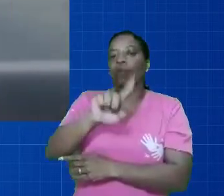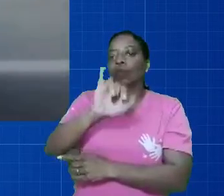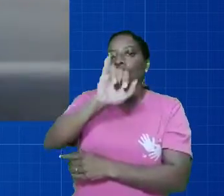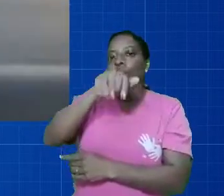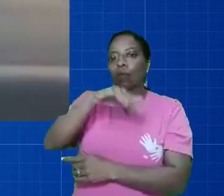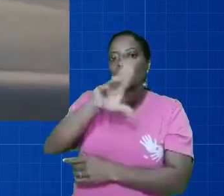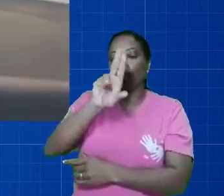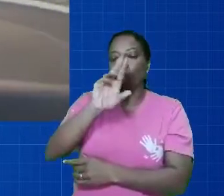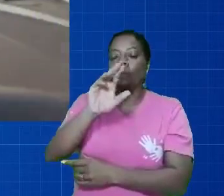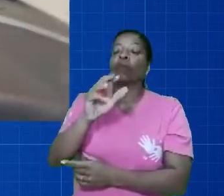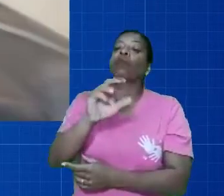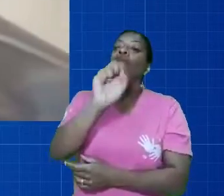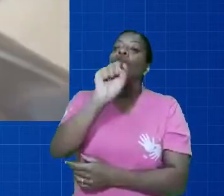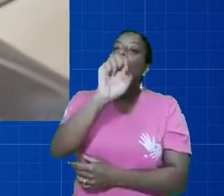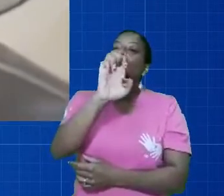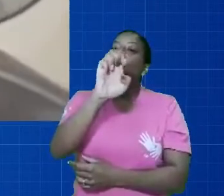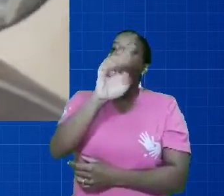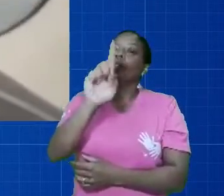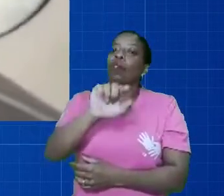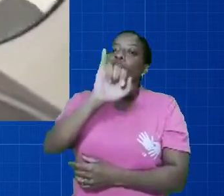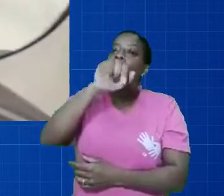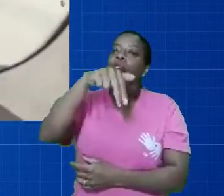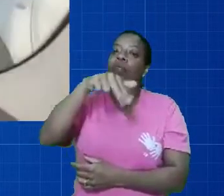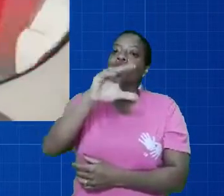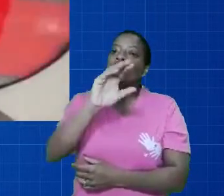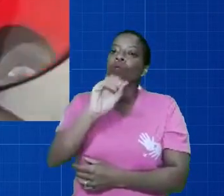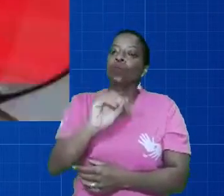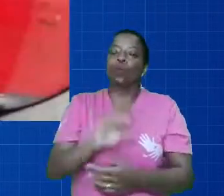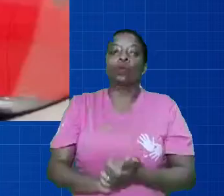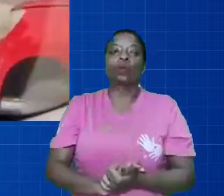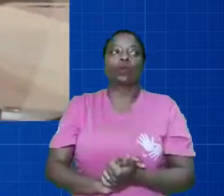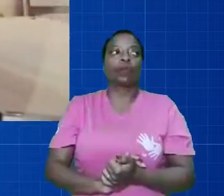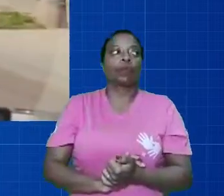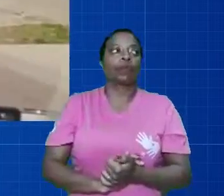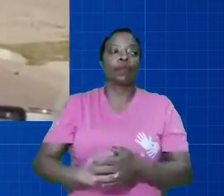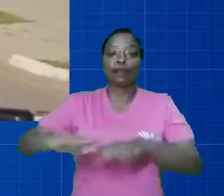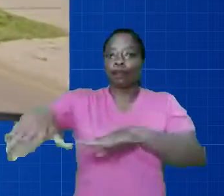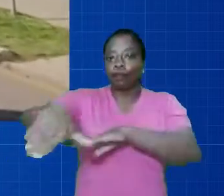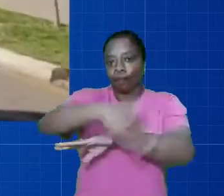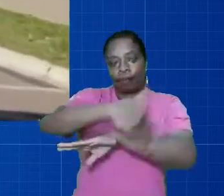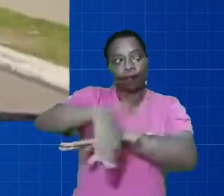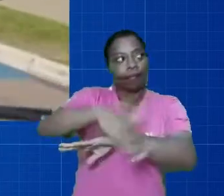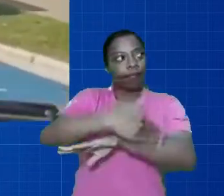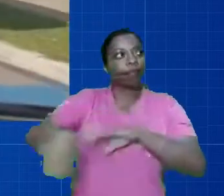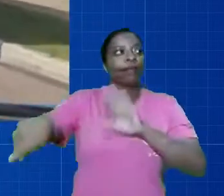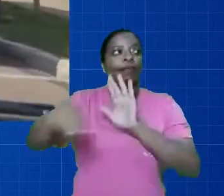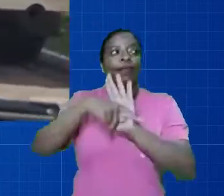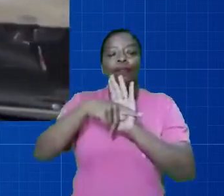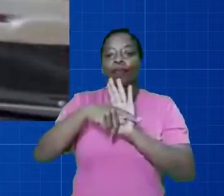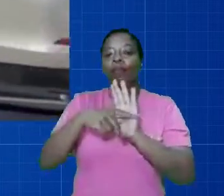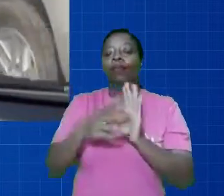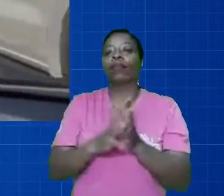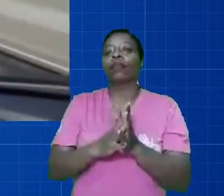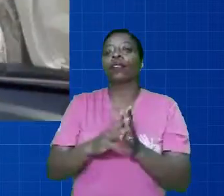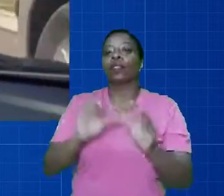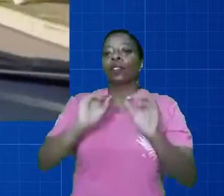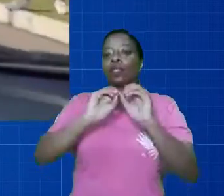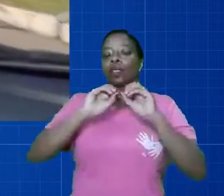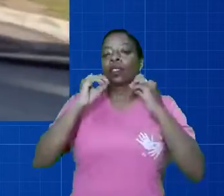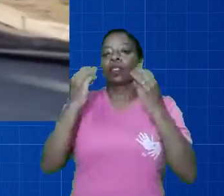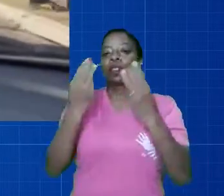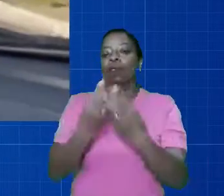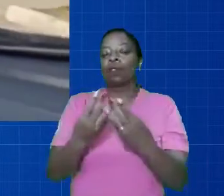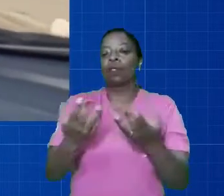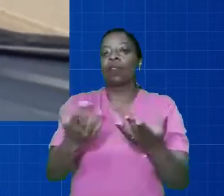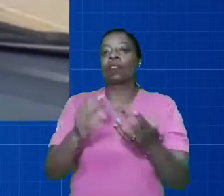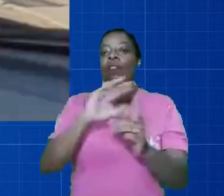aqui, foi um dos endereços, né, da oficina de arte, que primeiro funcionou na rua